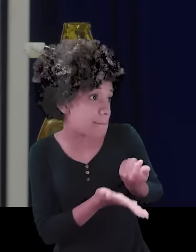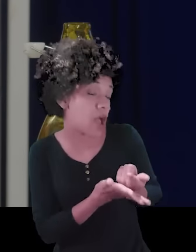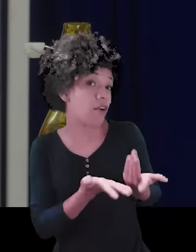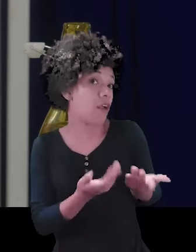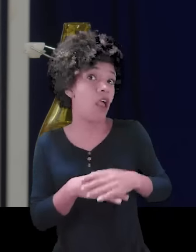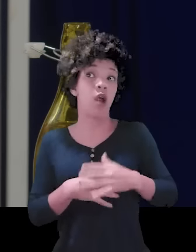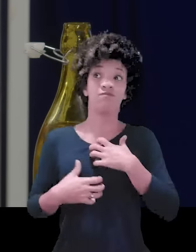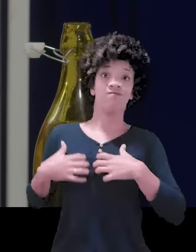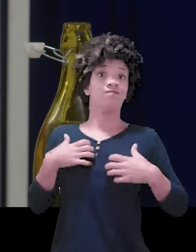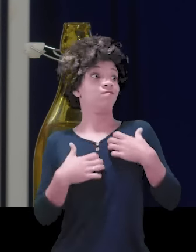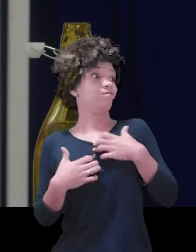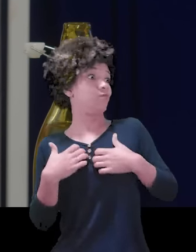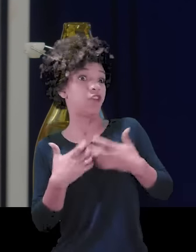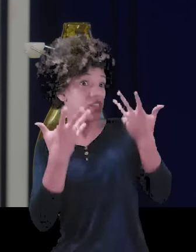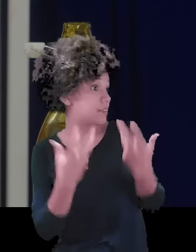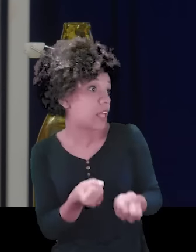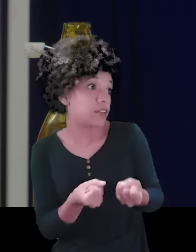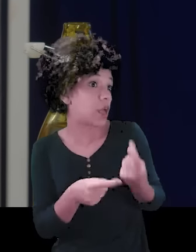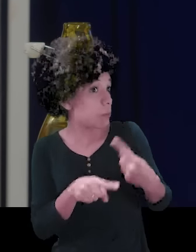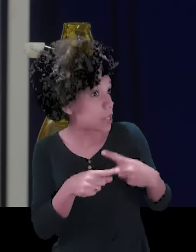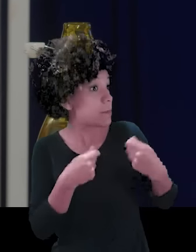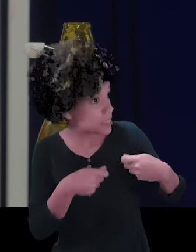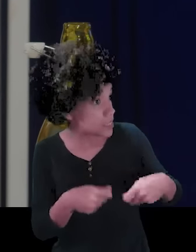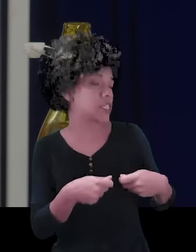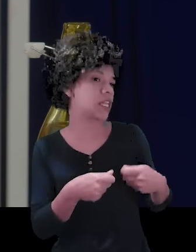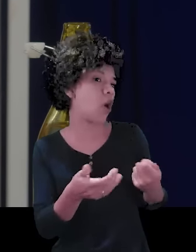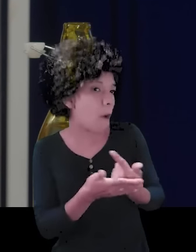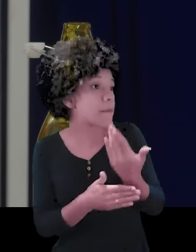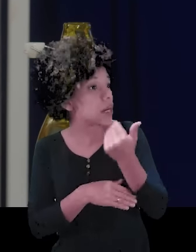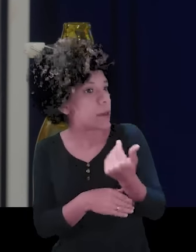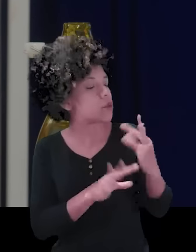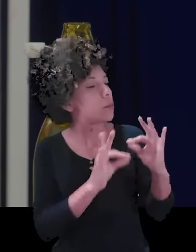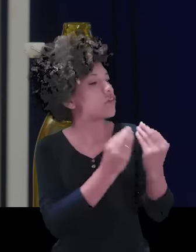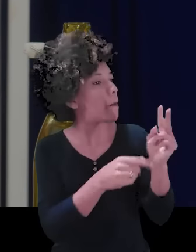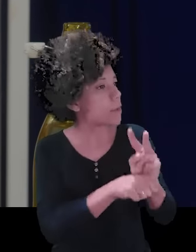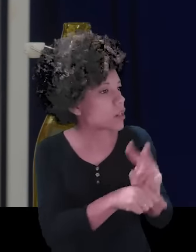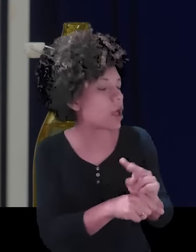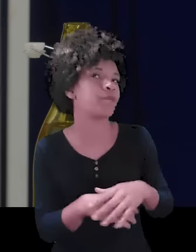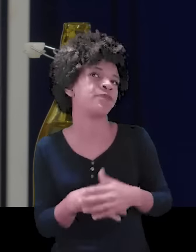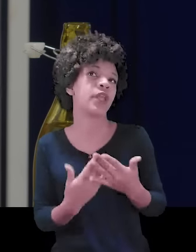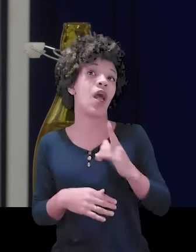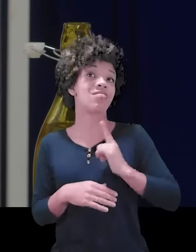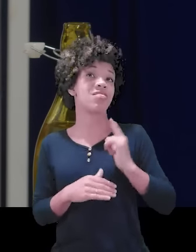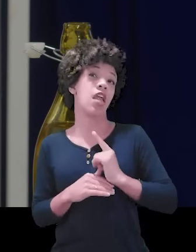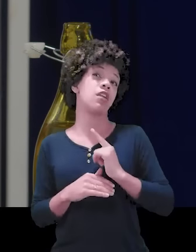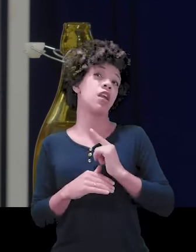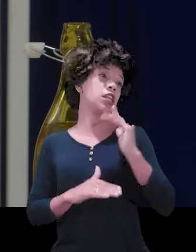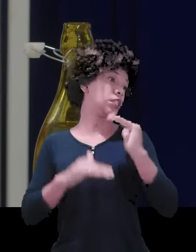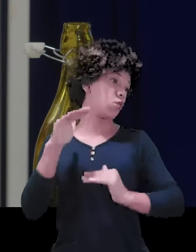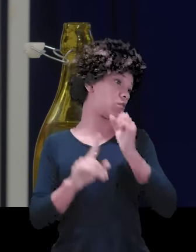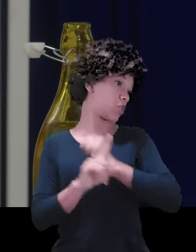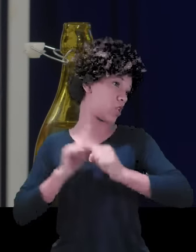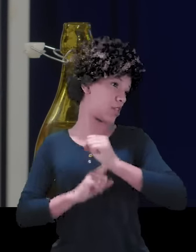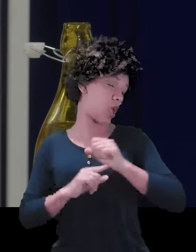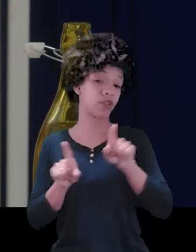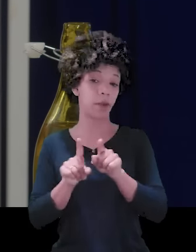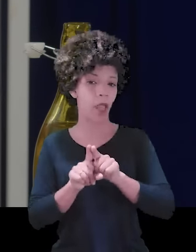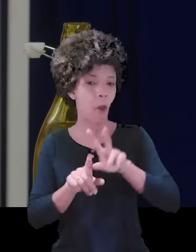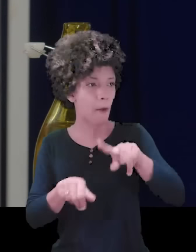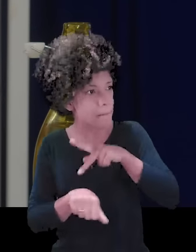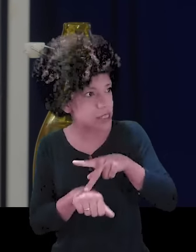é o desespero sabe então é as desigual em situações que em países